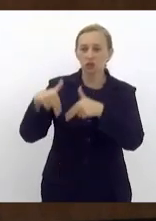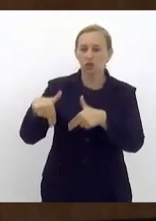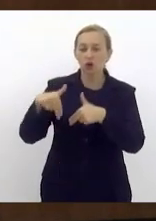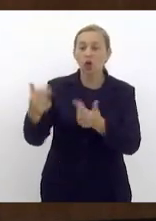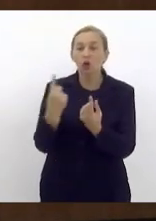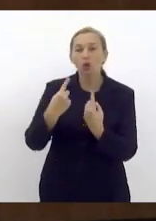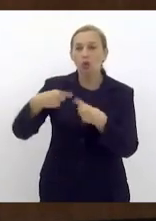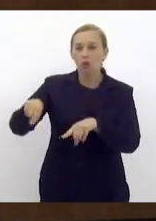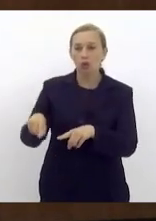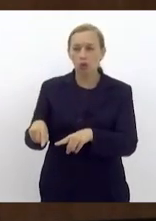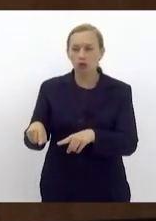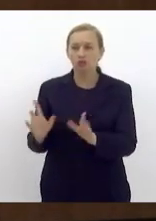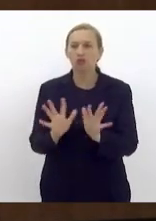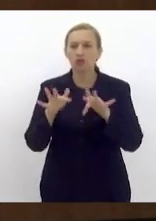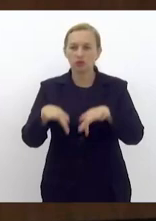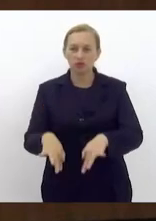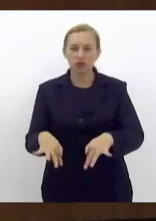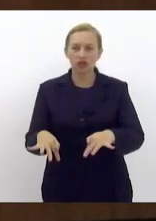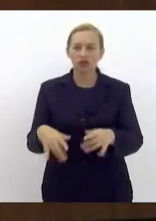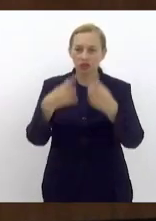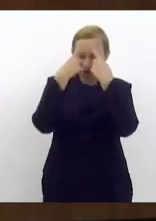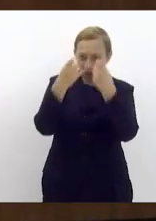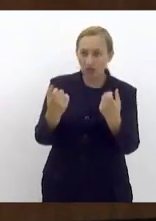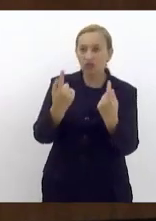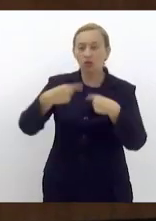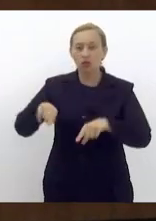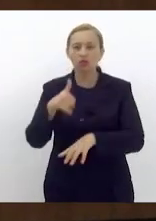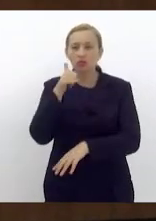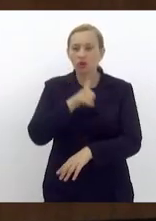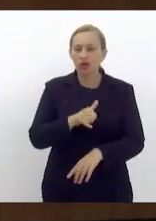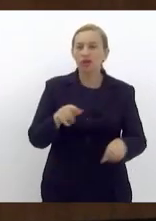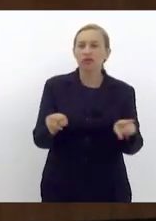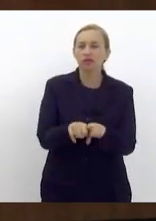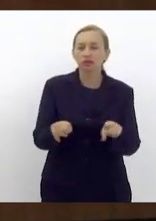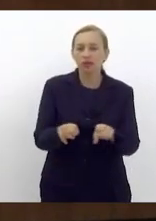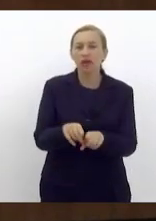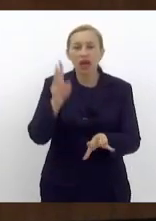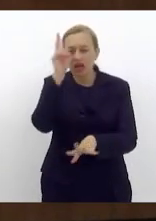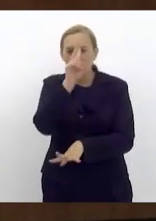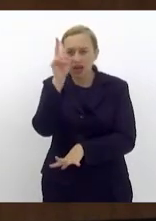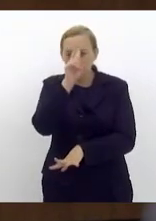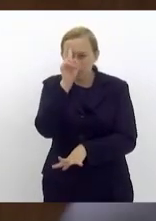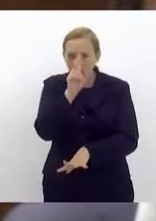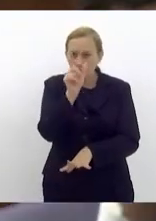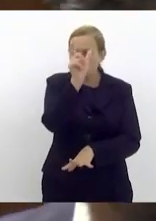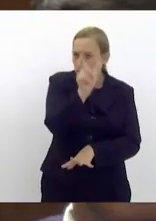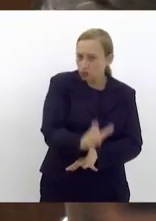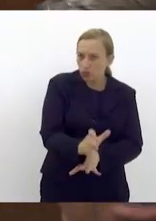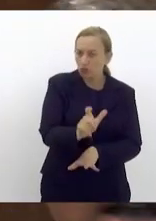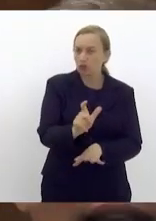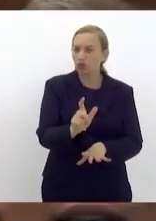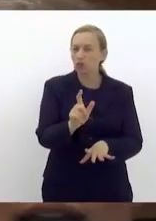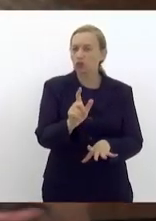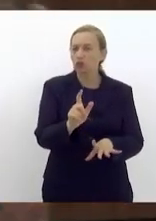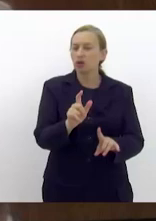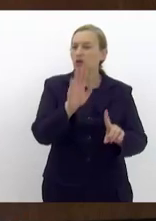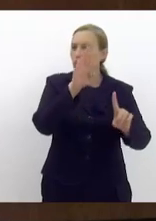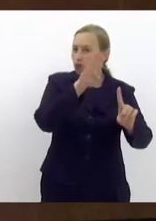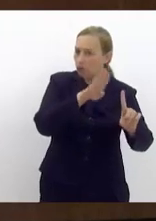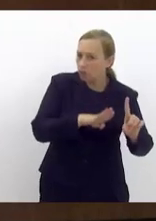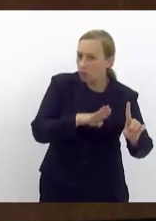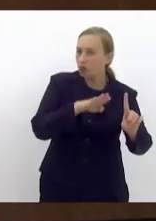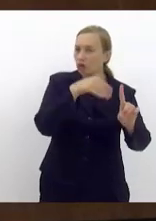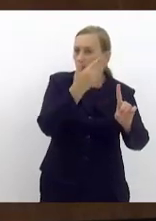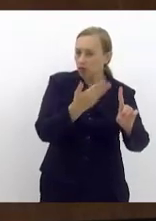contra, pelo fim da violência contra a mulher, lembrando sempre a figura que precisa ser